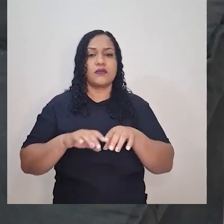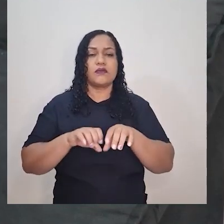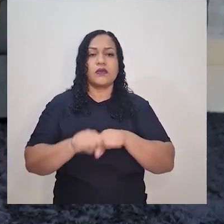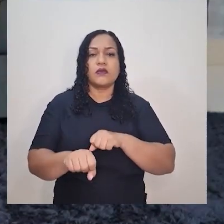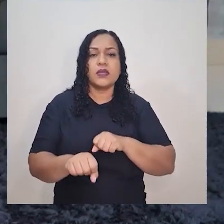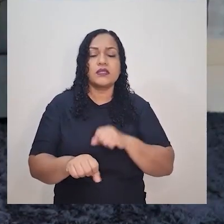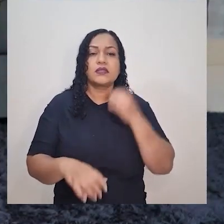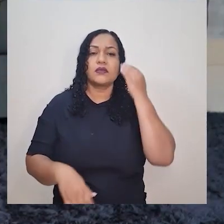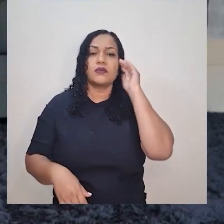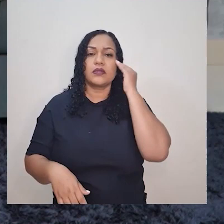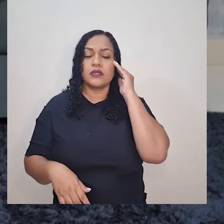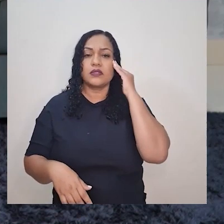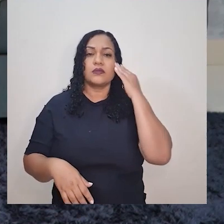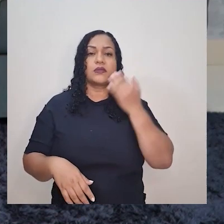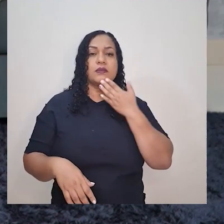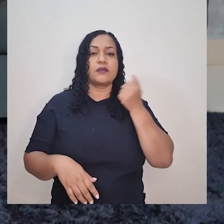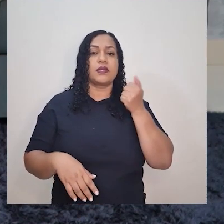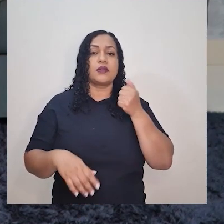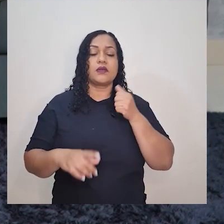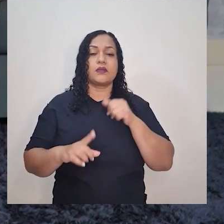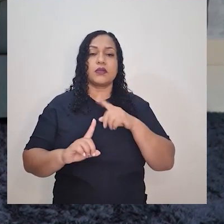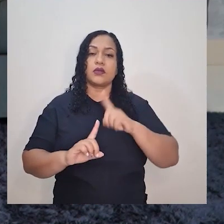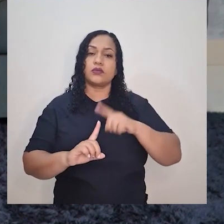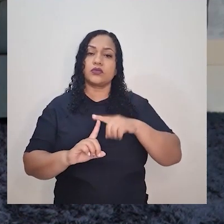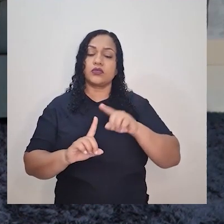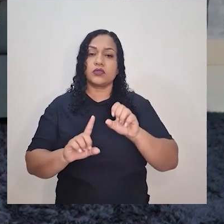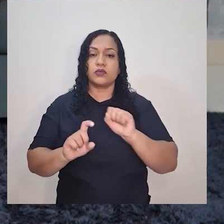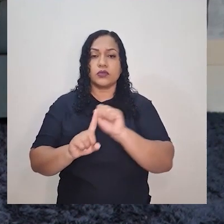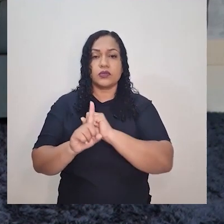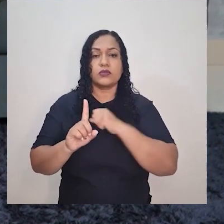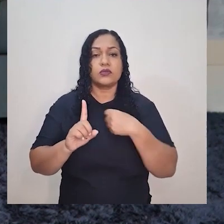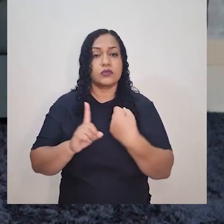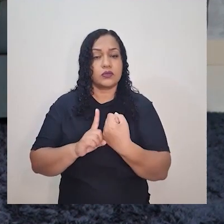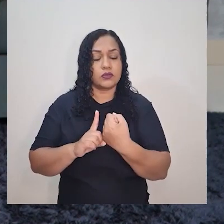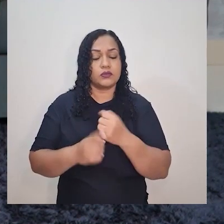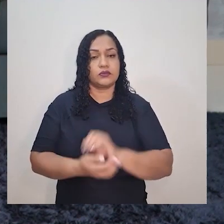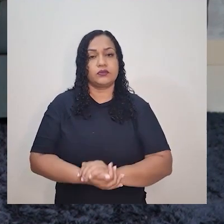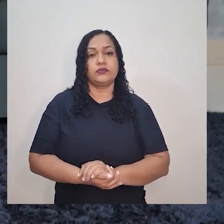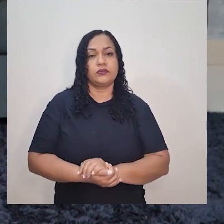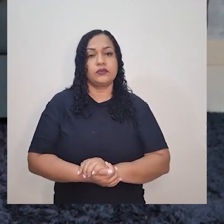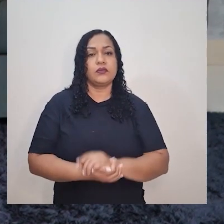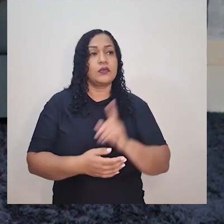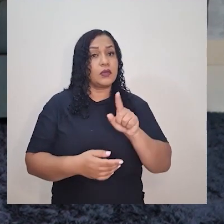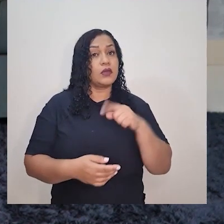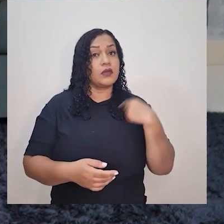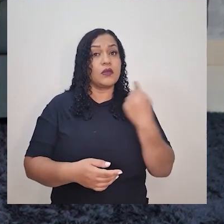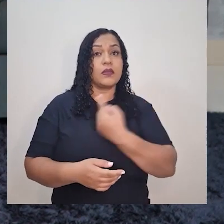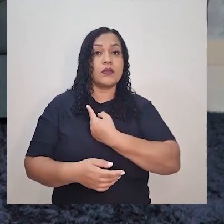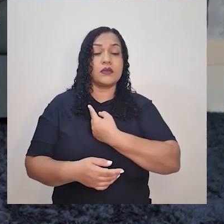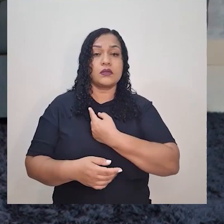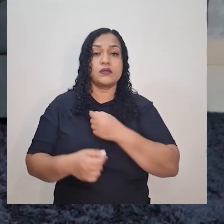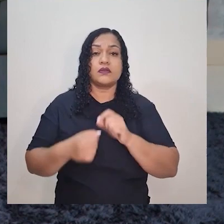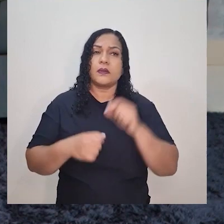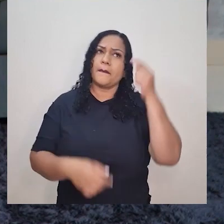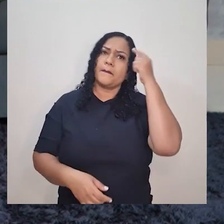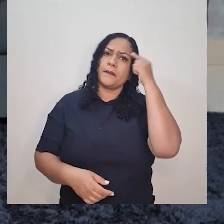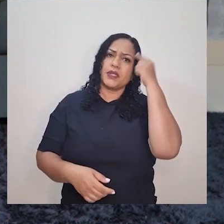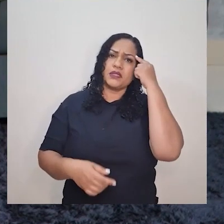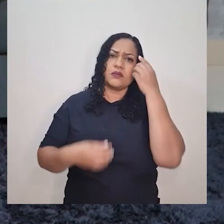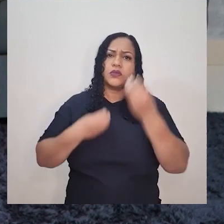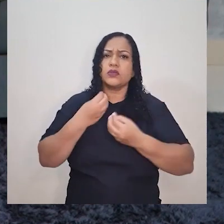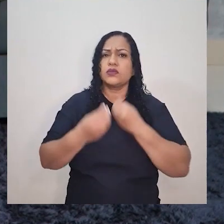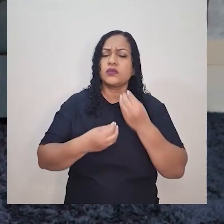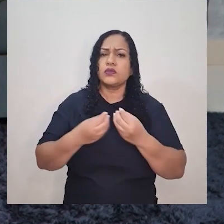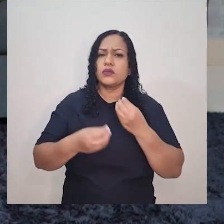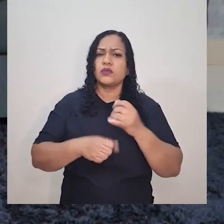sociedade. E essa é a devolutiva, né, que nós entregamos. Nós pensamos no aspecto da aprendizagem porque